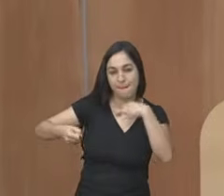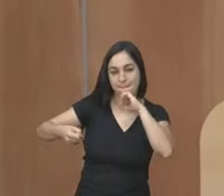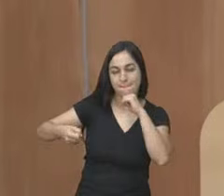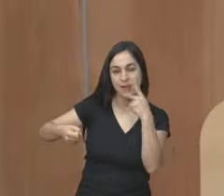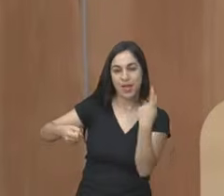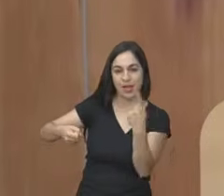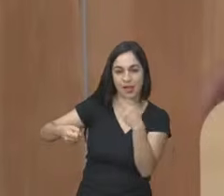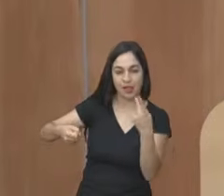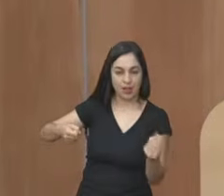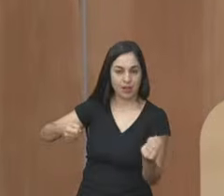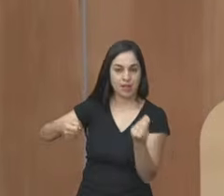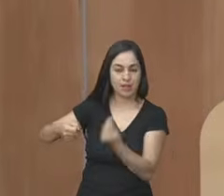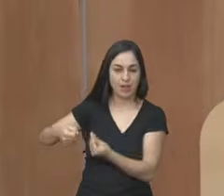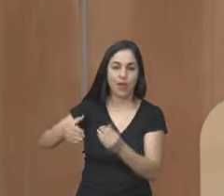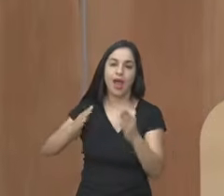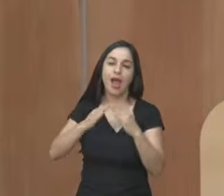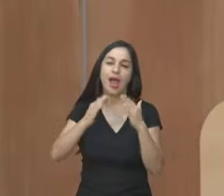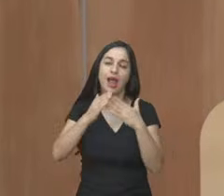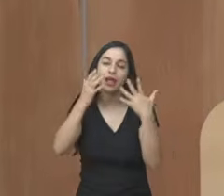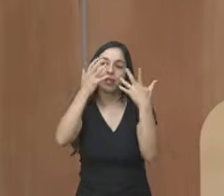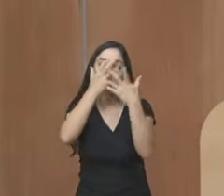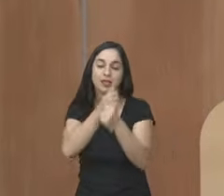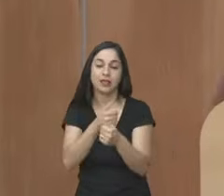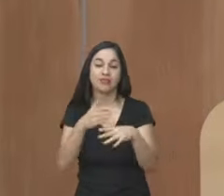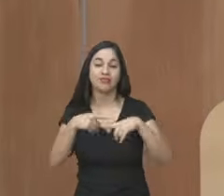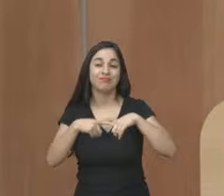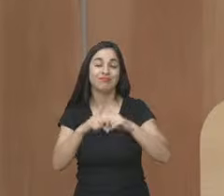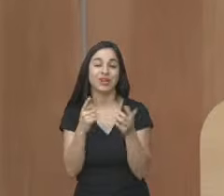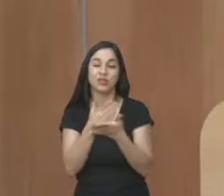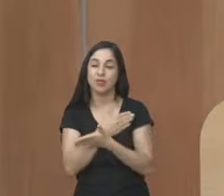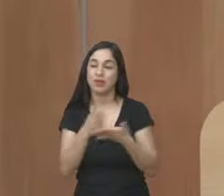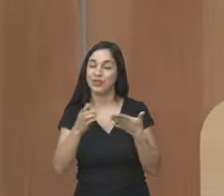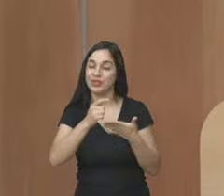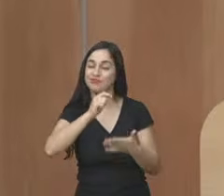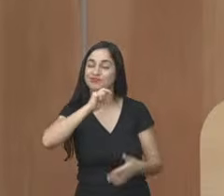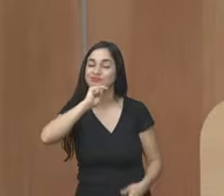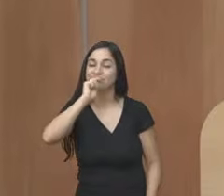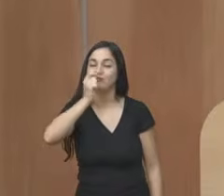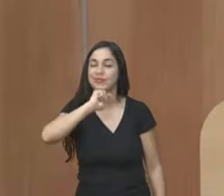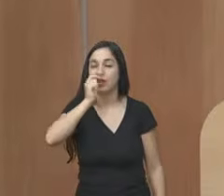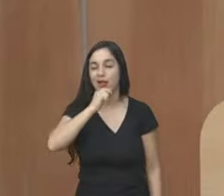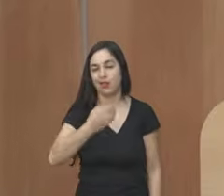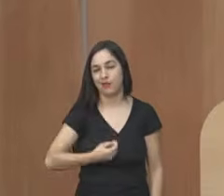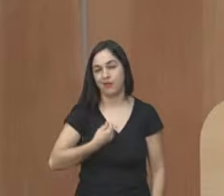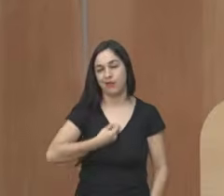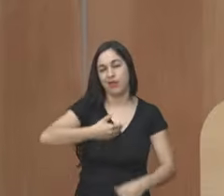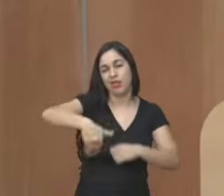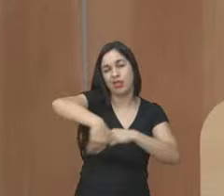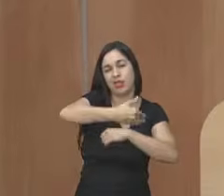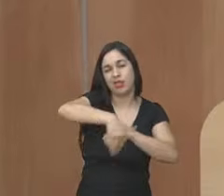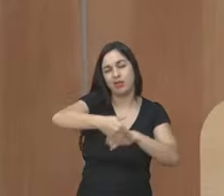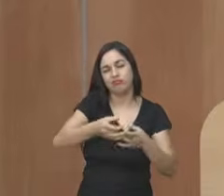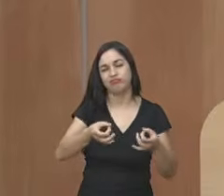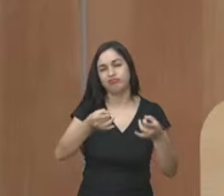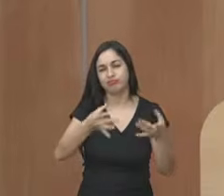casa bonita, arrumadinha a casa, mas entrou nas drogas, estava, Paulinho, vivendo na rua, situação de